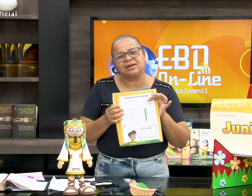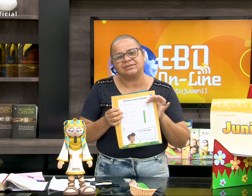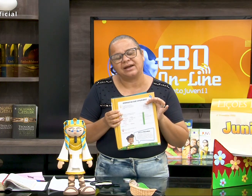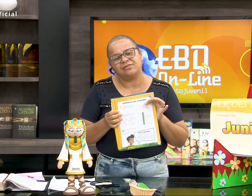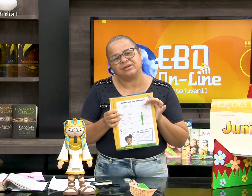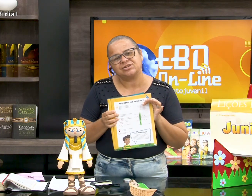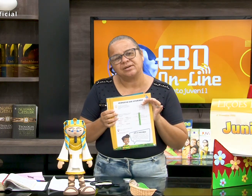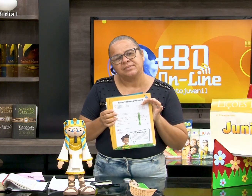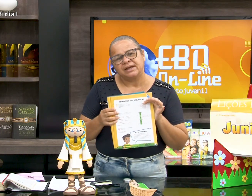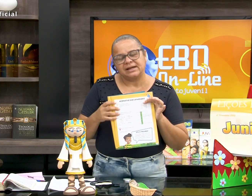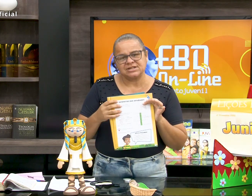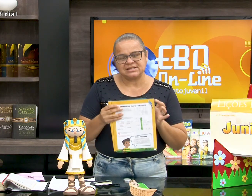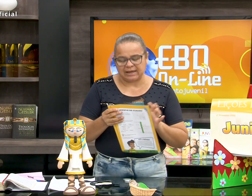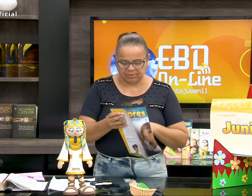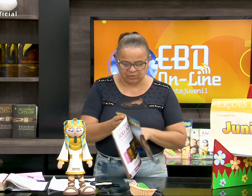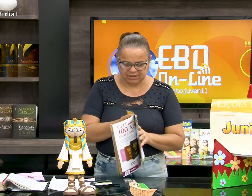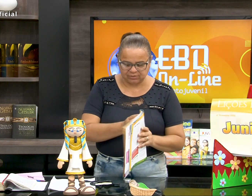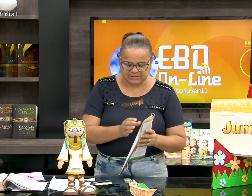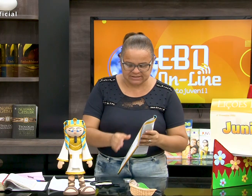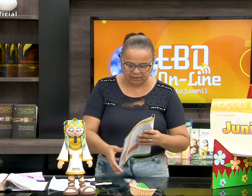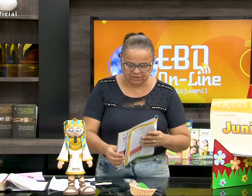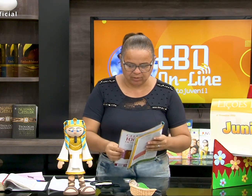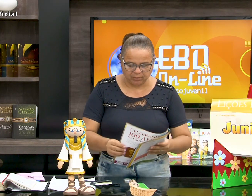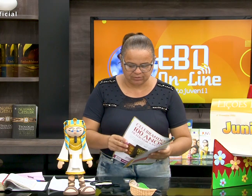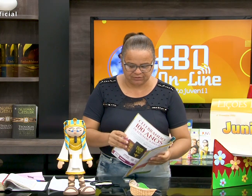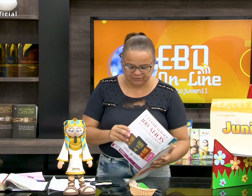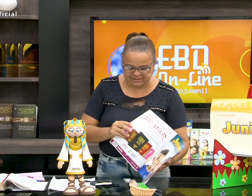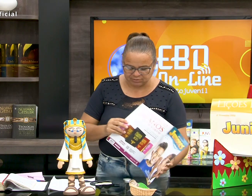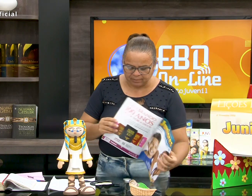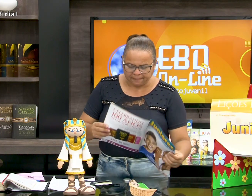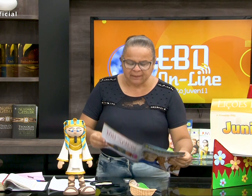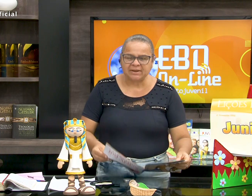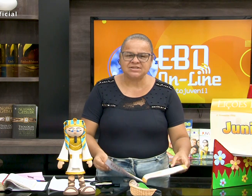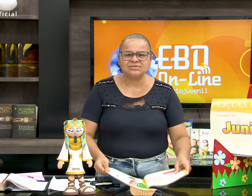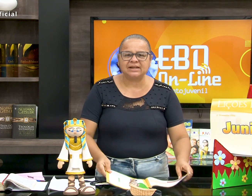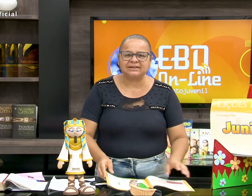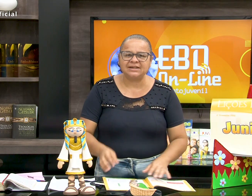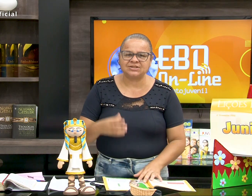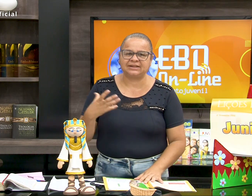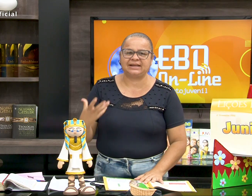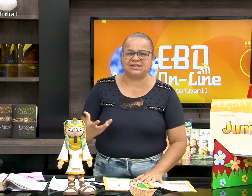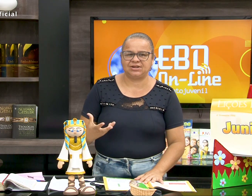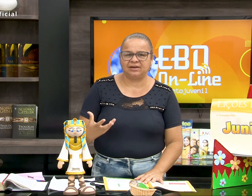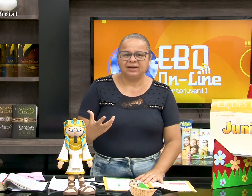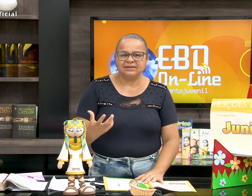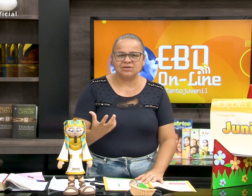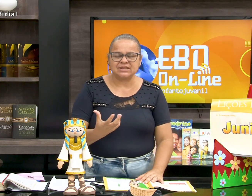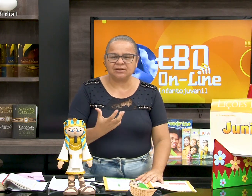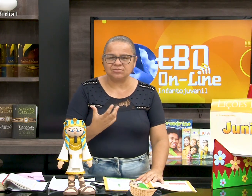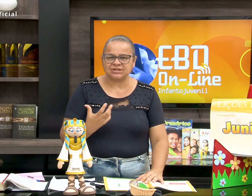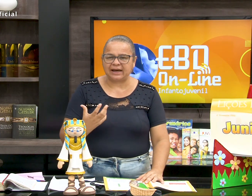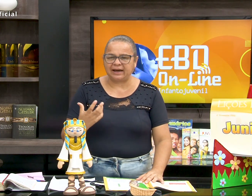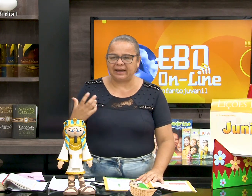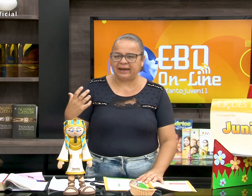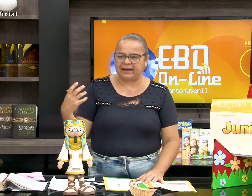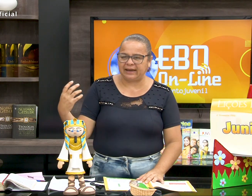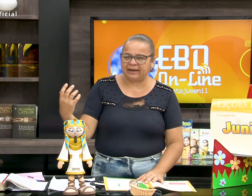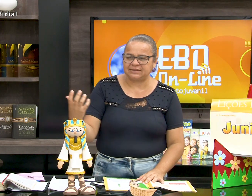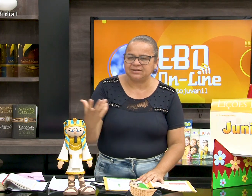alunos que não têm a revista. Que a gente sabe que hoje a condição está um pouco difícil, mas Deus, ele dá estratégia. Deus, ele nos